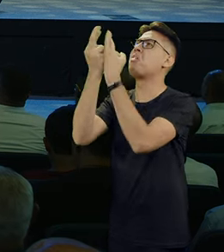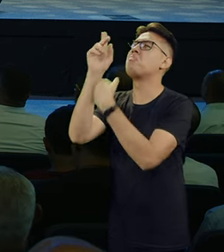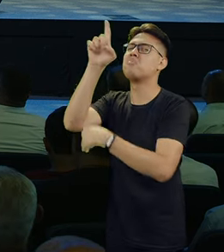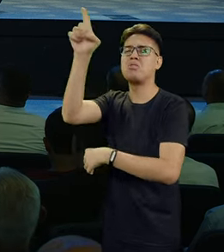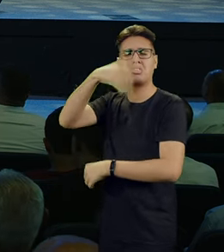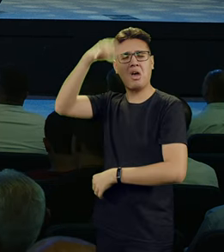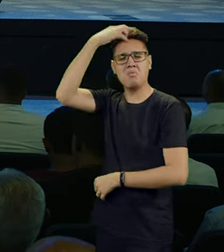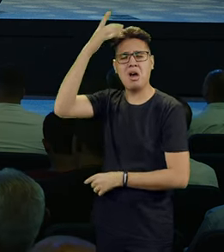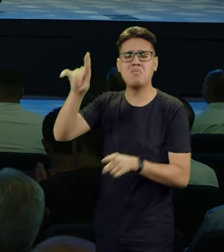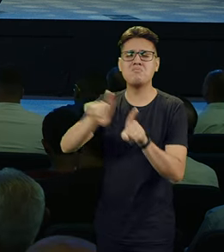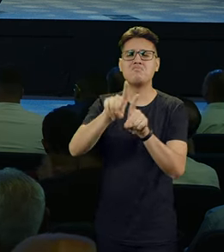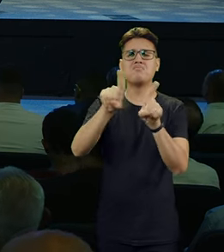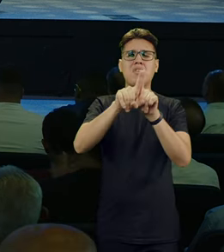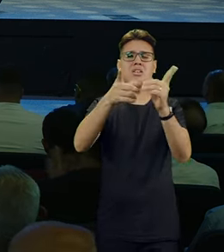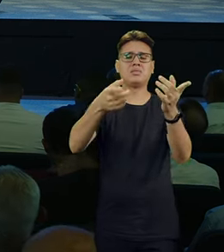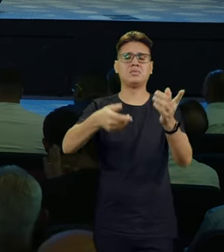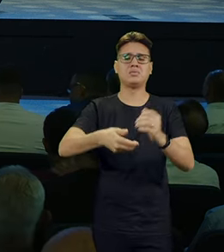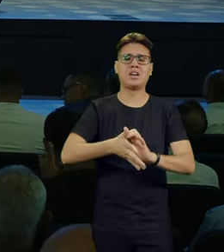rei.